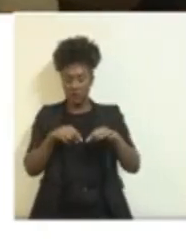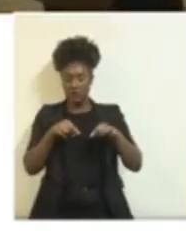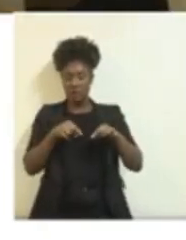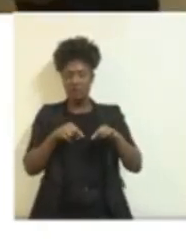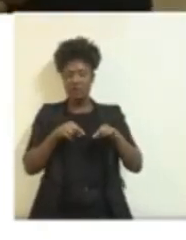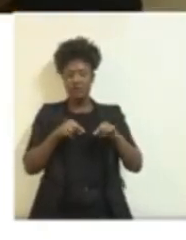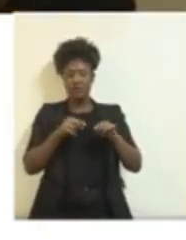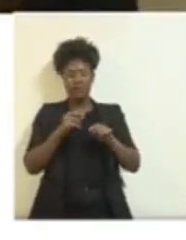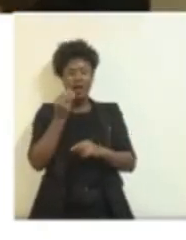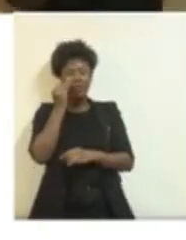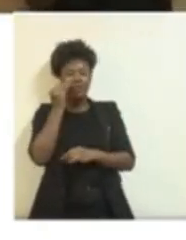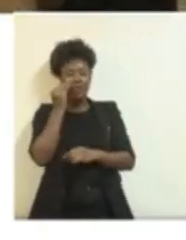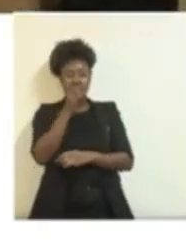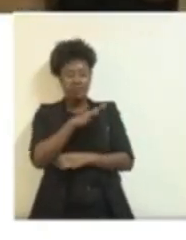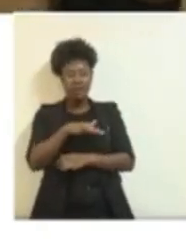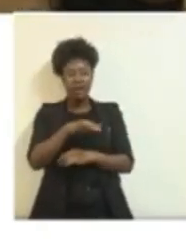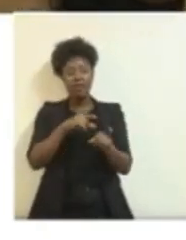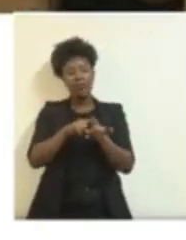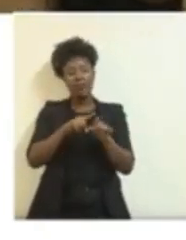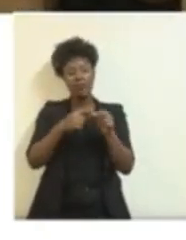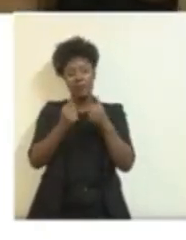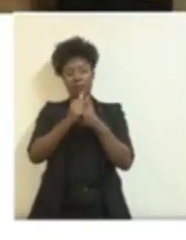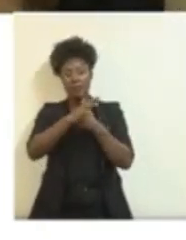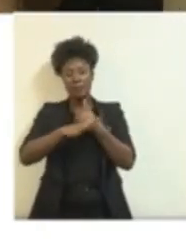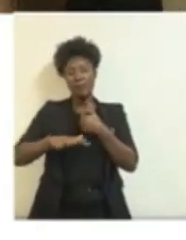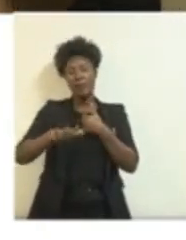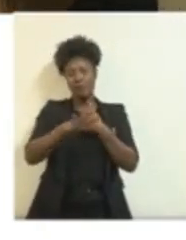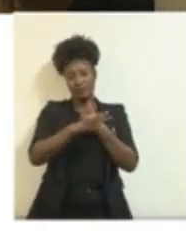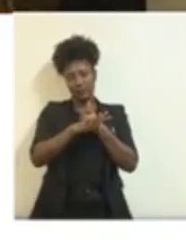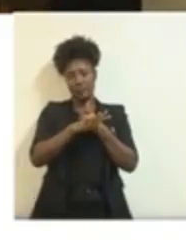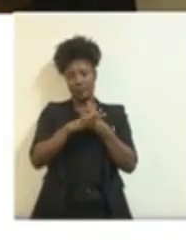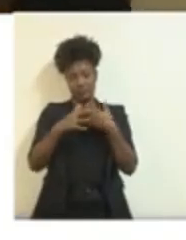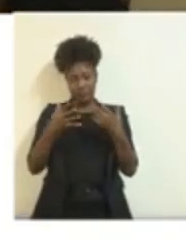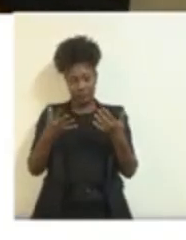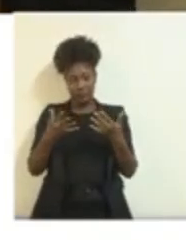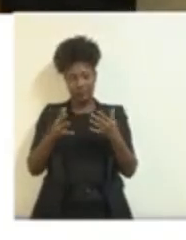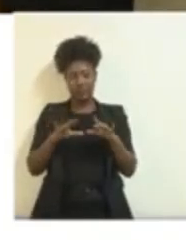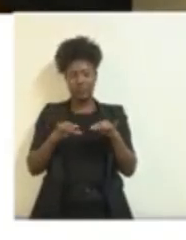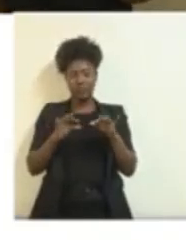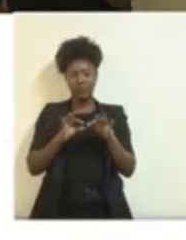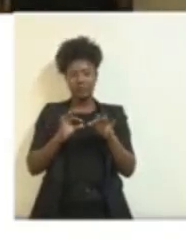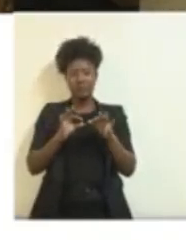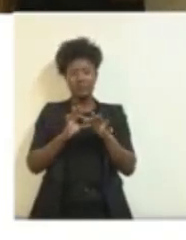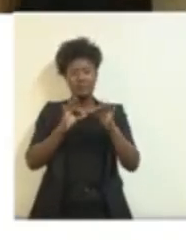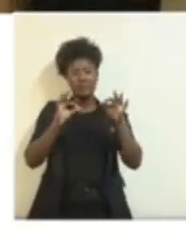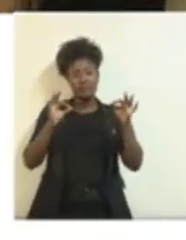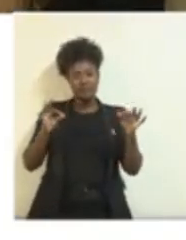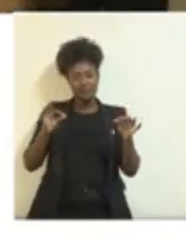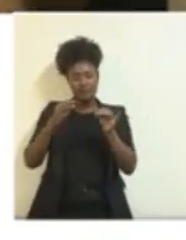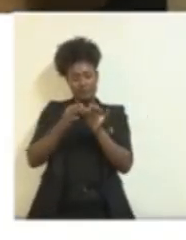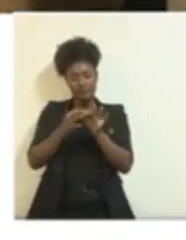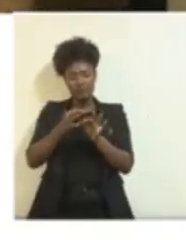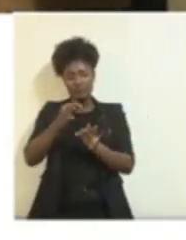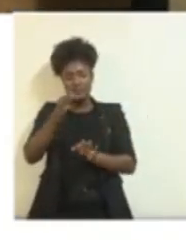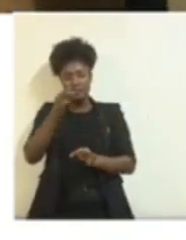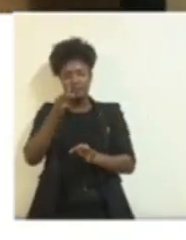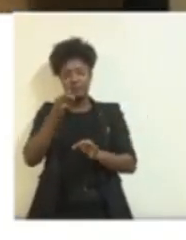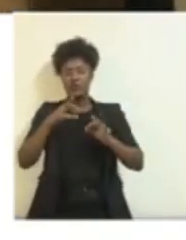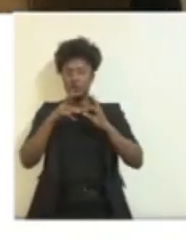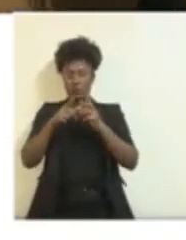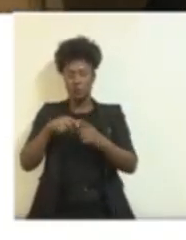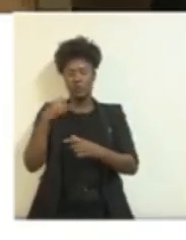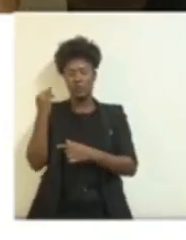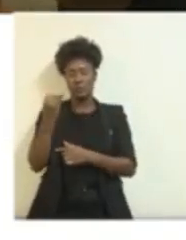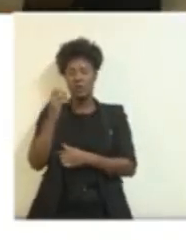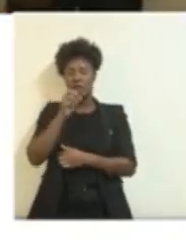também nos remanescentes no seu entorno. Isso é importante levar em conta. Tá? Distâncias, tamanho dos remanescentes, né?